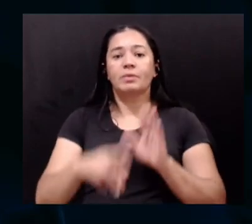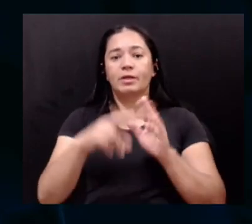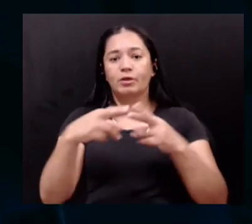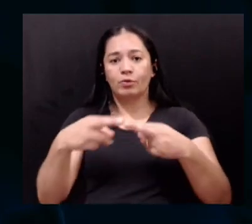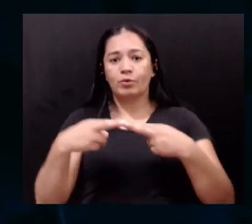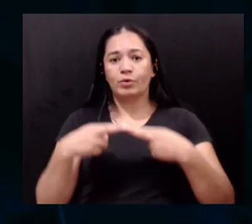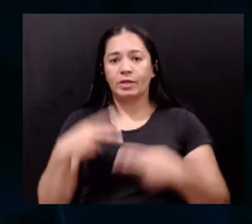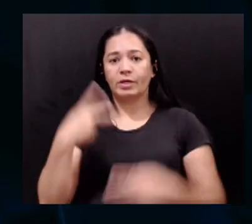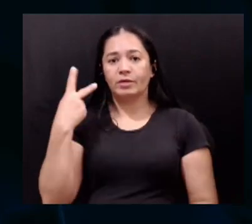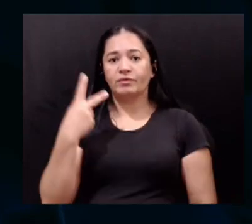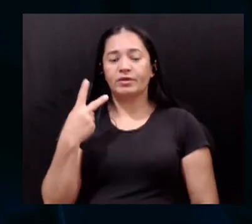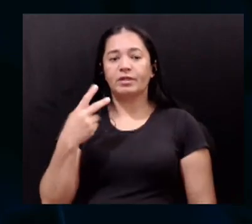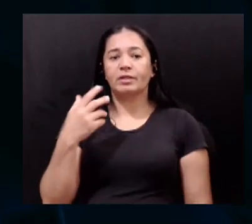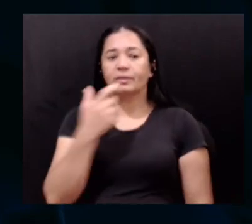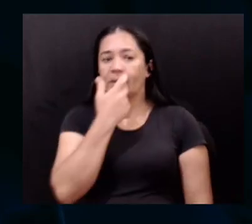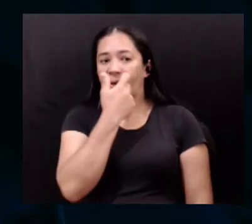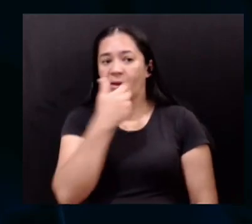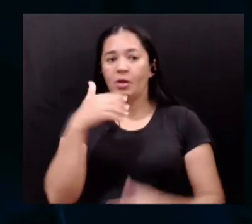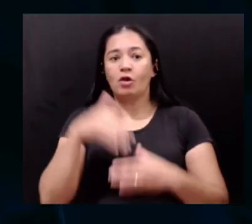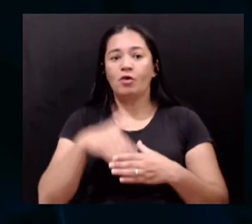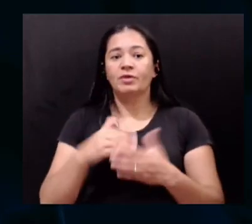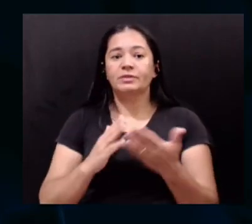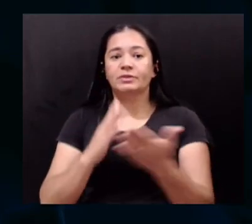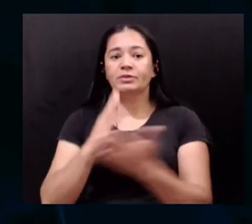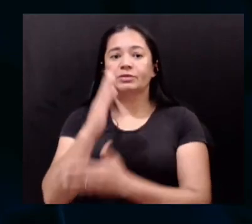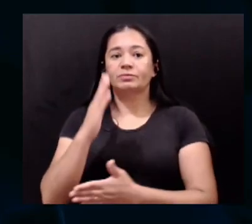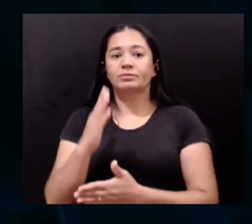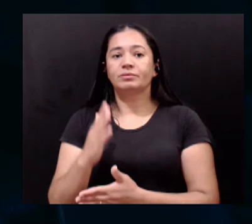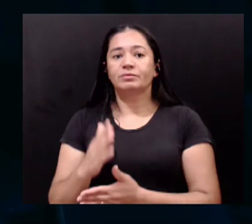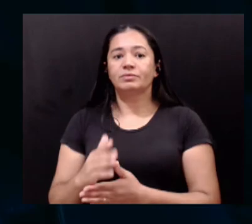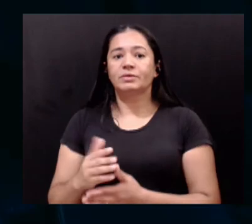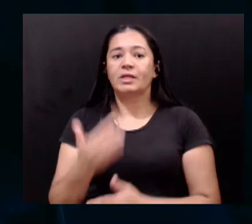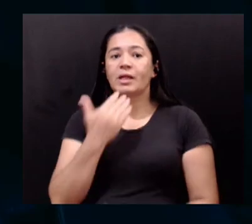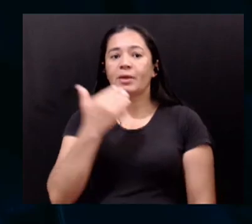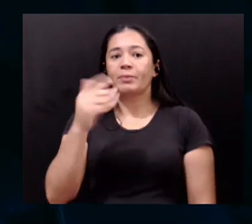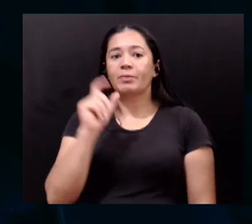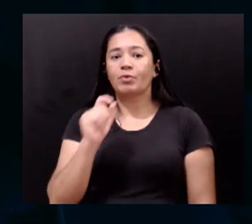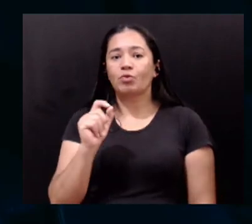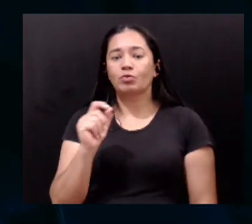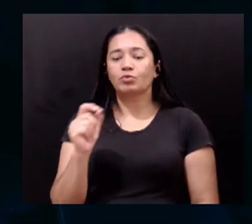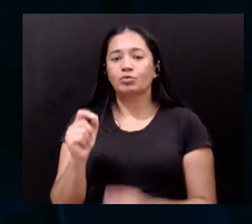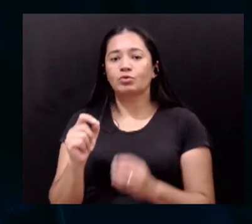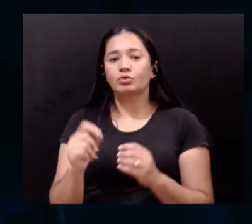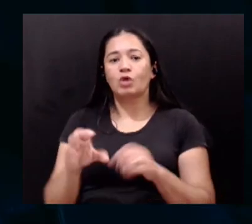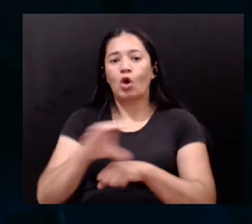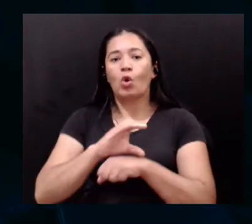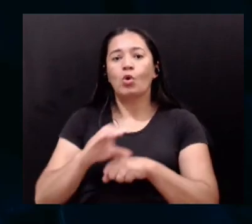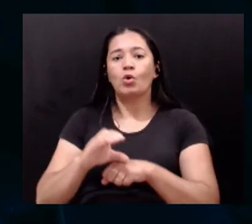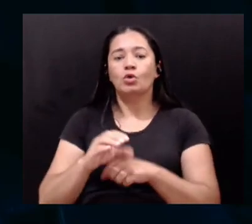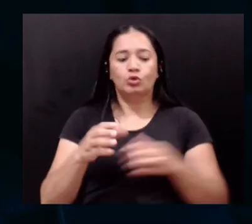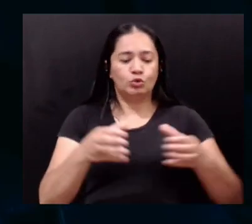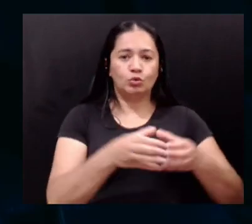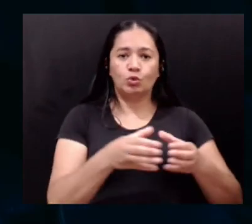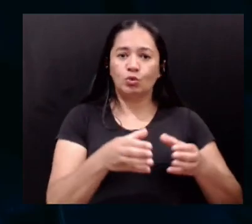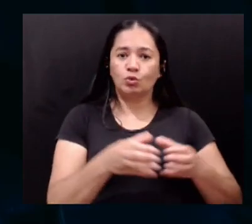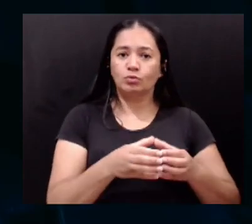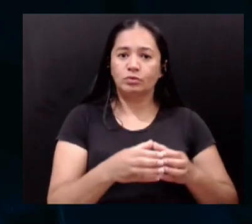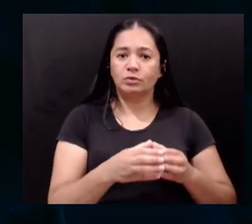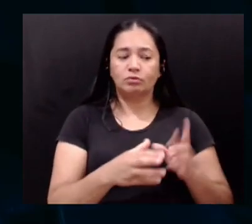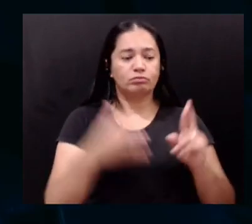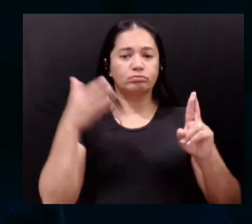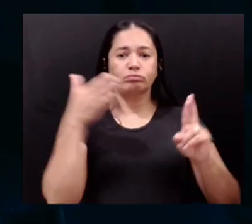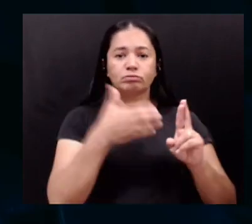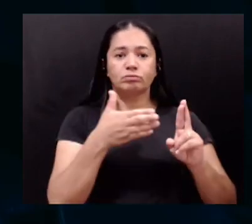Diego, votado e aprovado, que solicita a constituição de uma comissão de representação para acompanhar